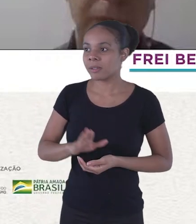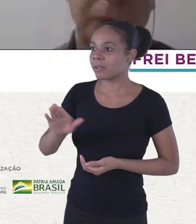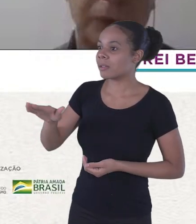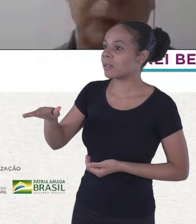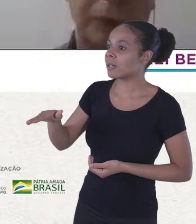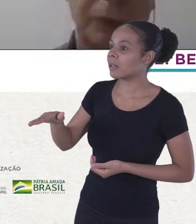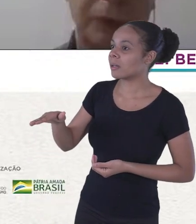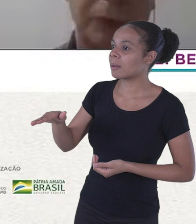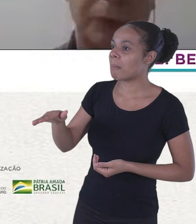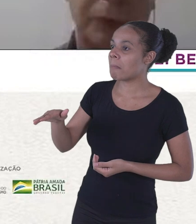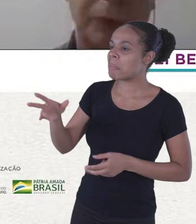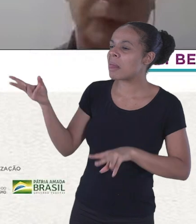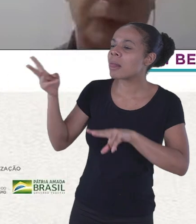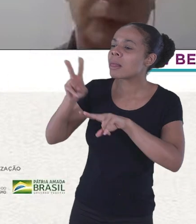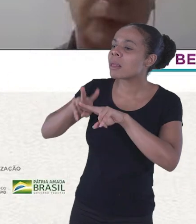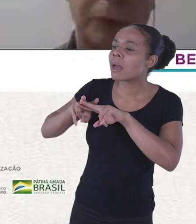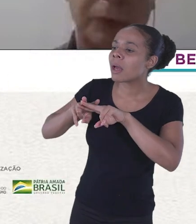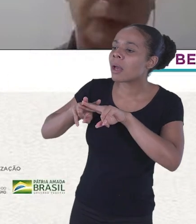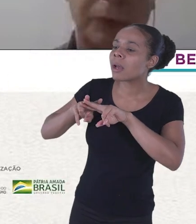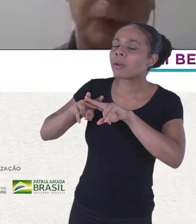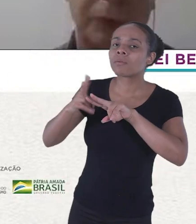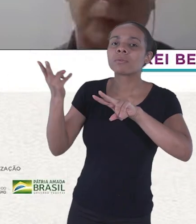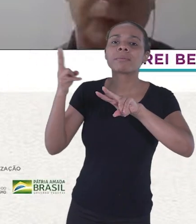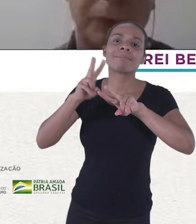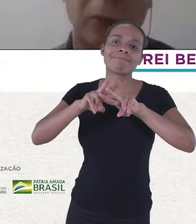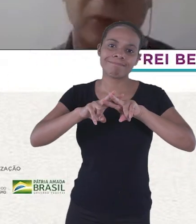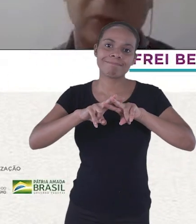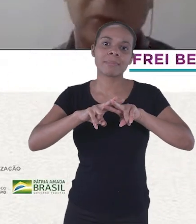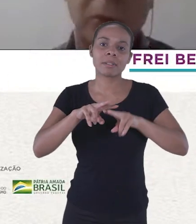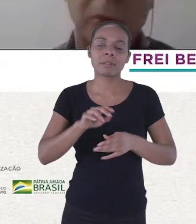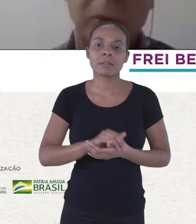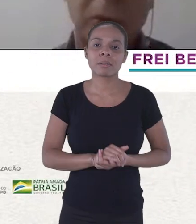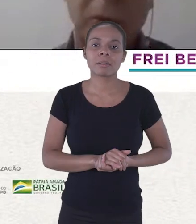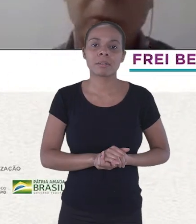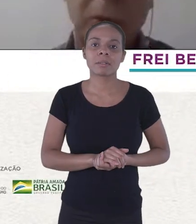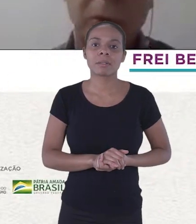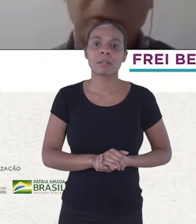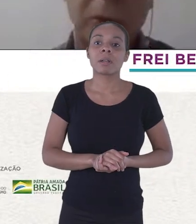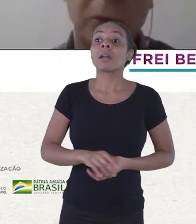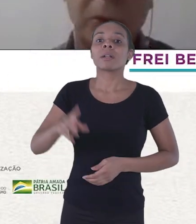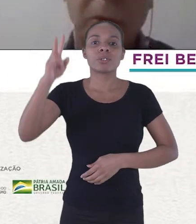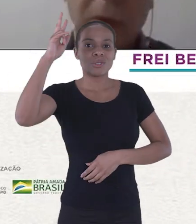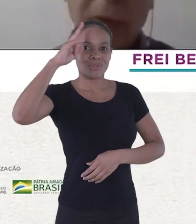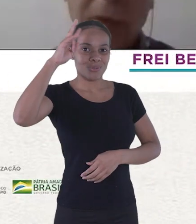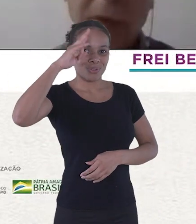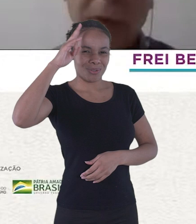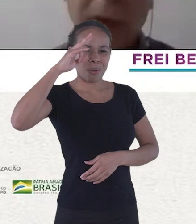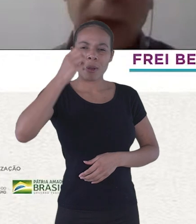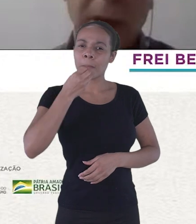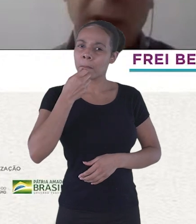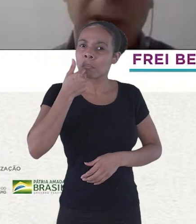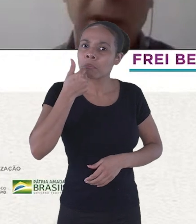Bloqueou a Dá uma, imagem tá do dando uma Beto. travadinha aí. Uma história muito marcante. Então,